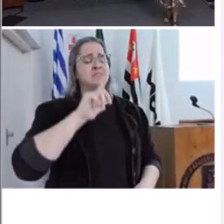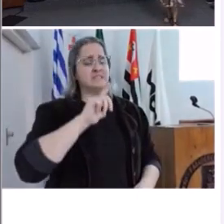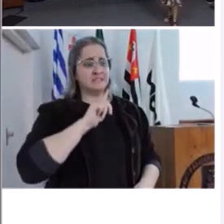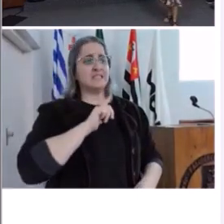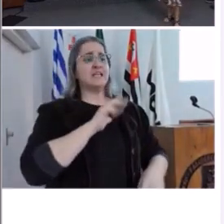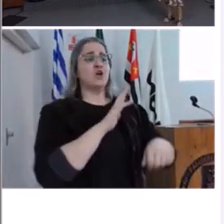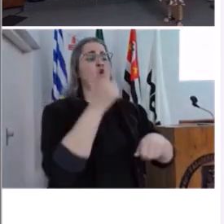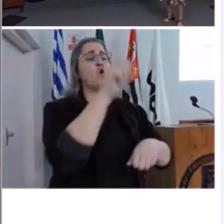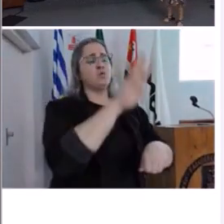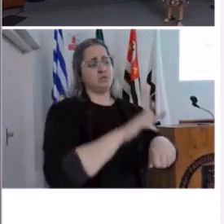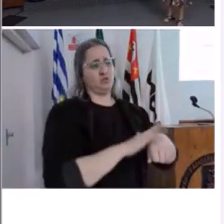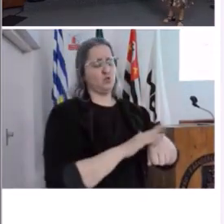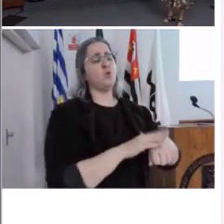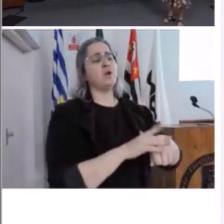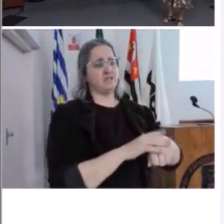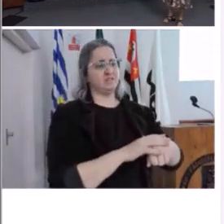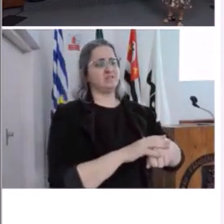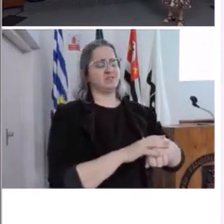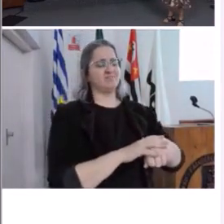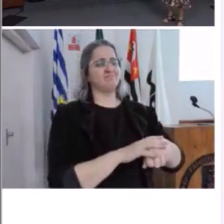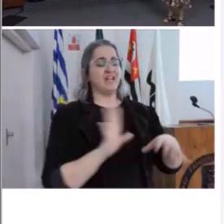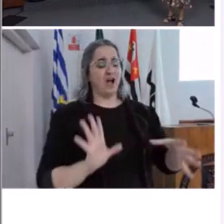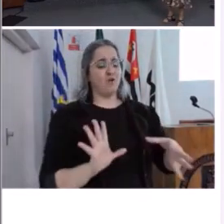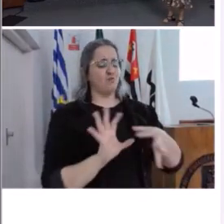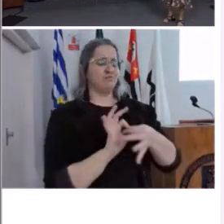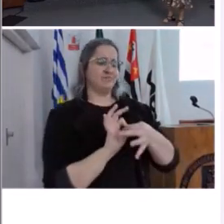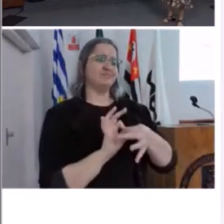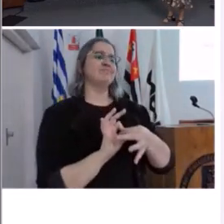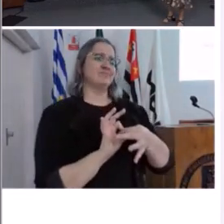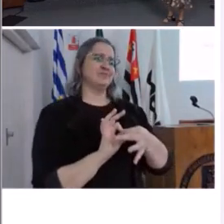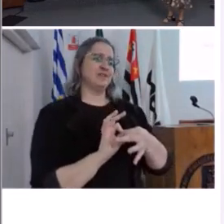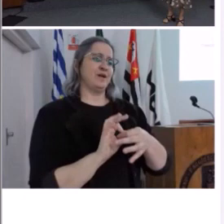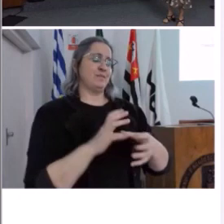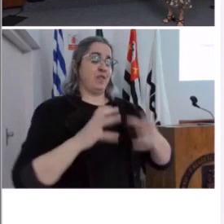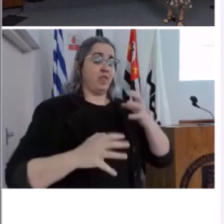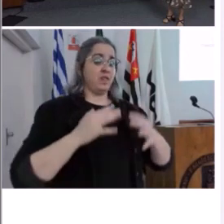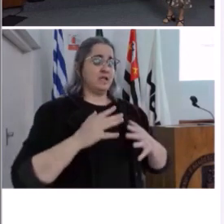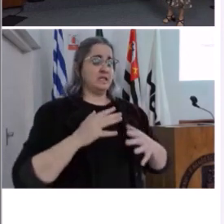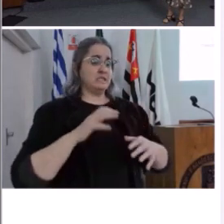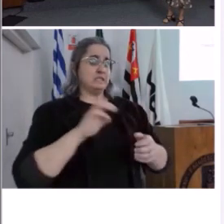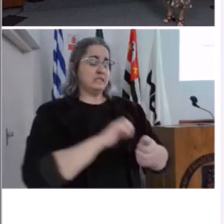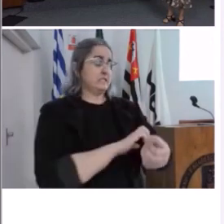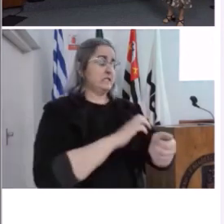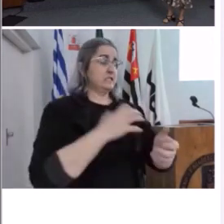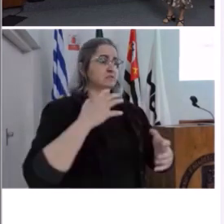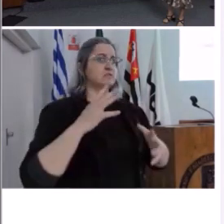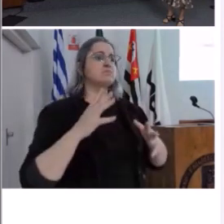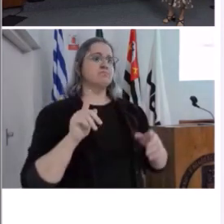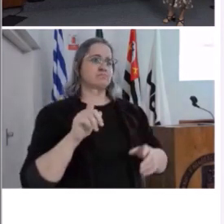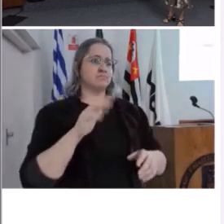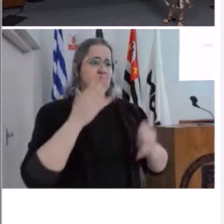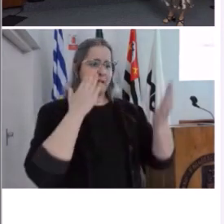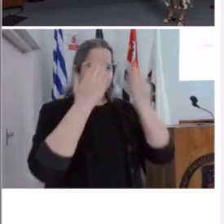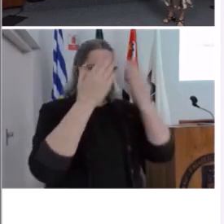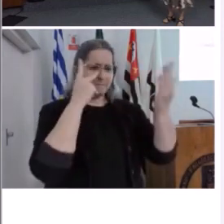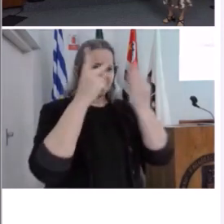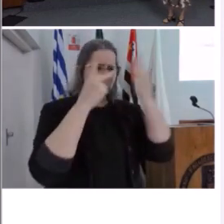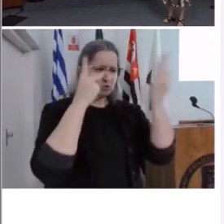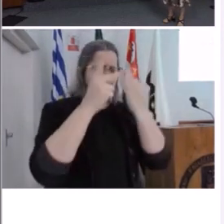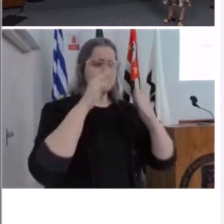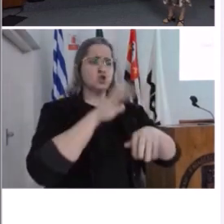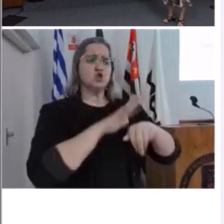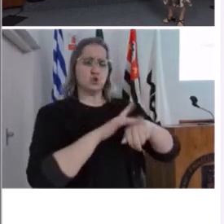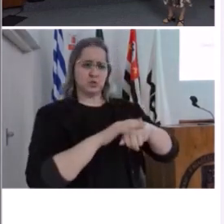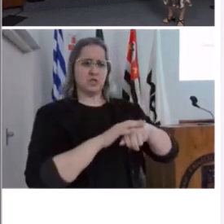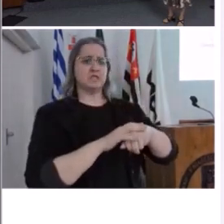que seria, né, as esquizofrenias. Bom, diante disso,